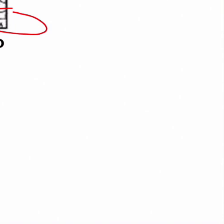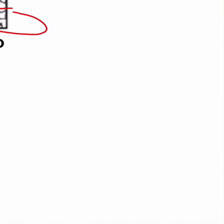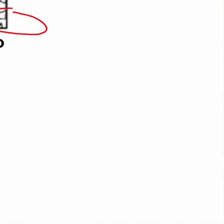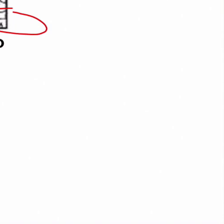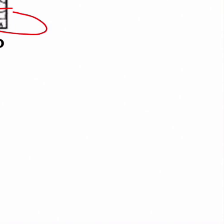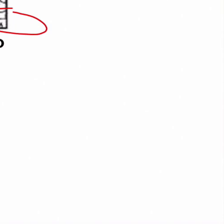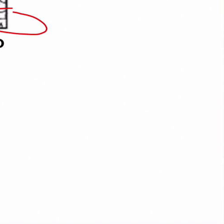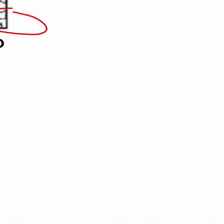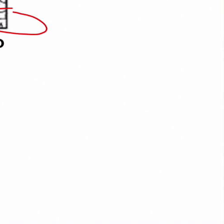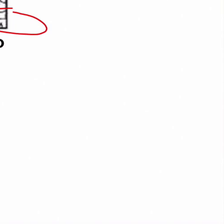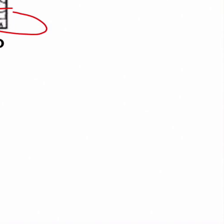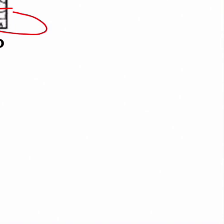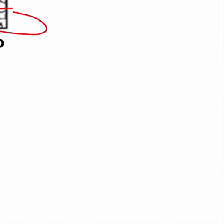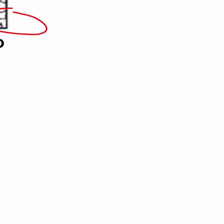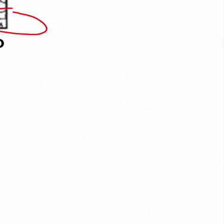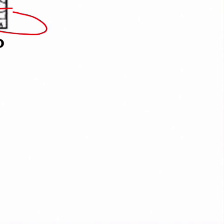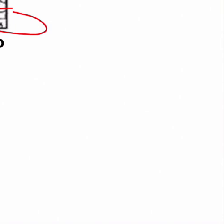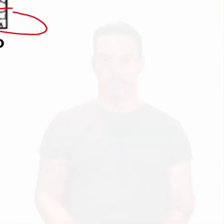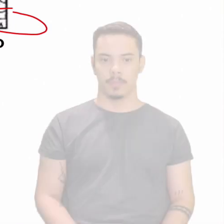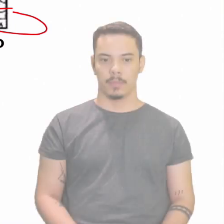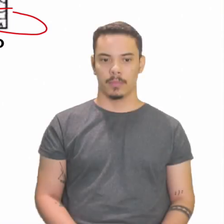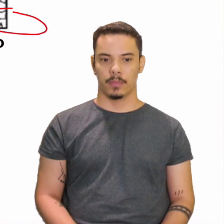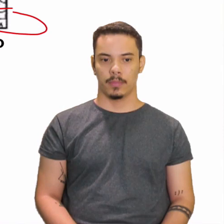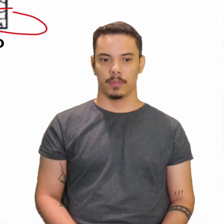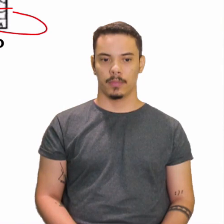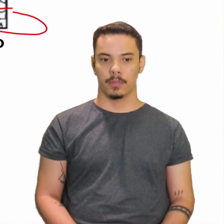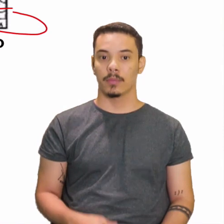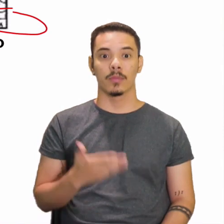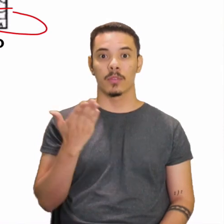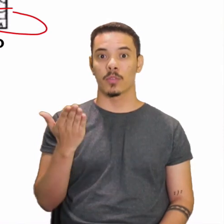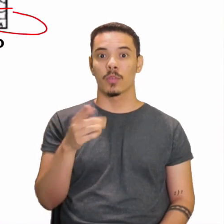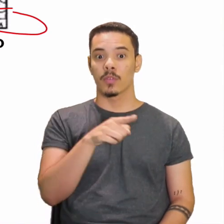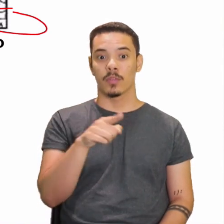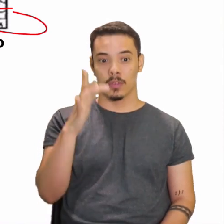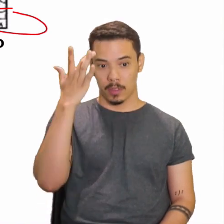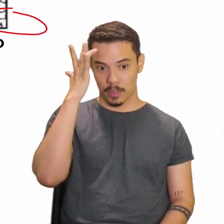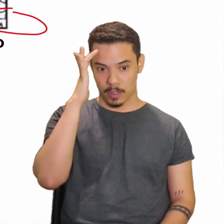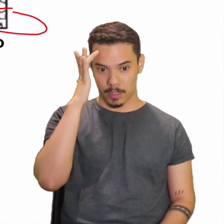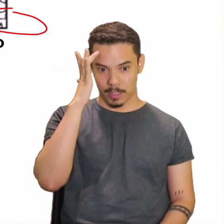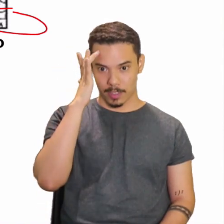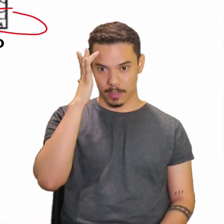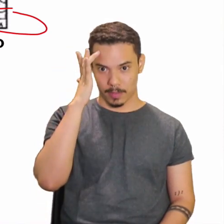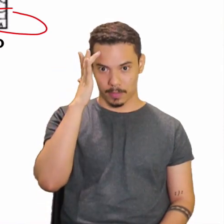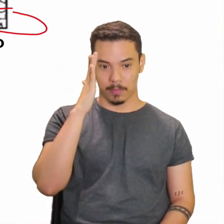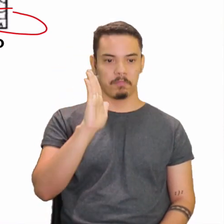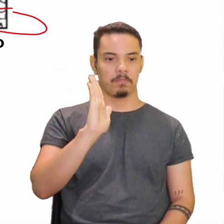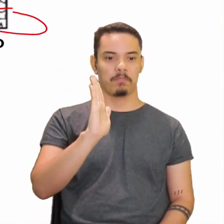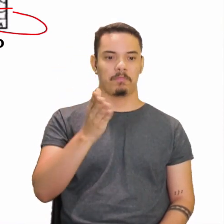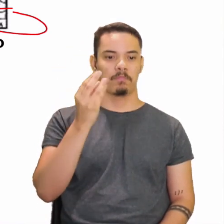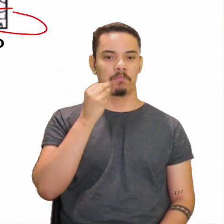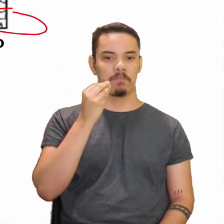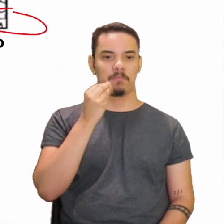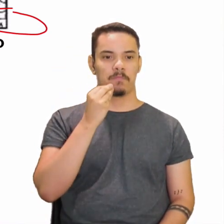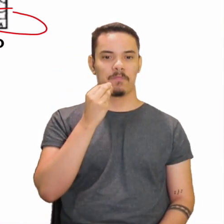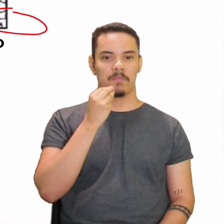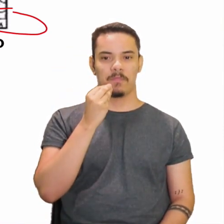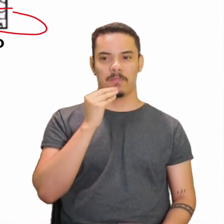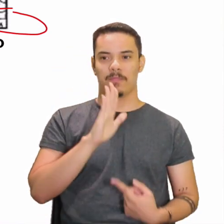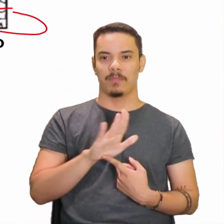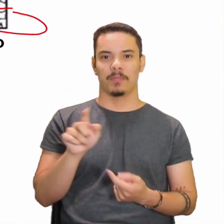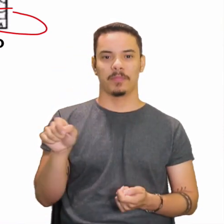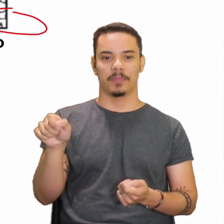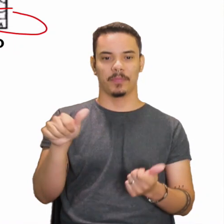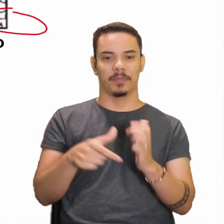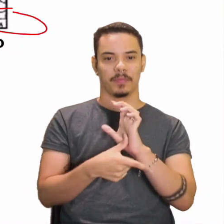da Rosinha, né? Vamos lá! A Amadinha já tinha dado bisu. Já tinha dado bisu, né?